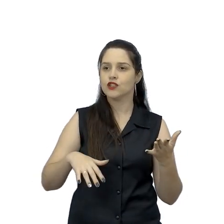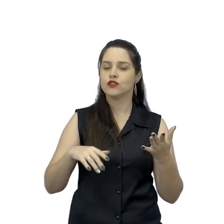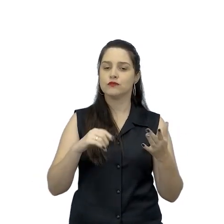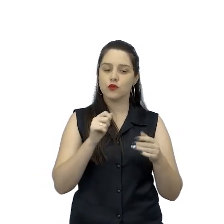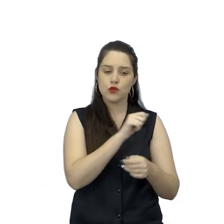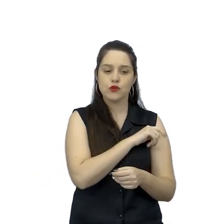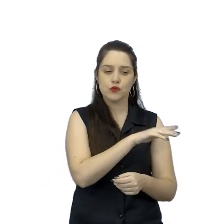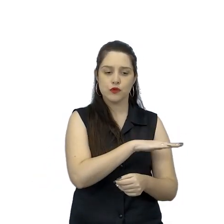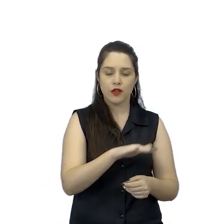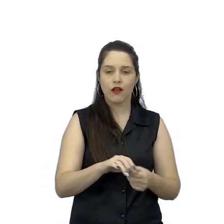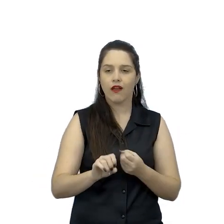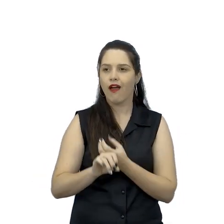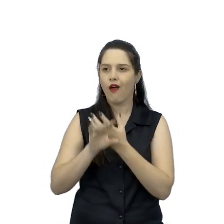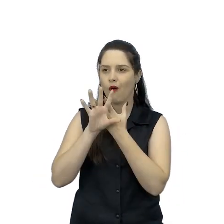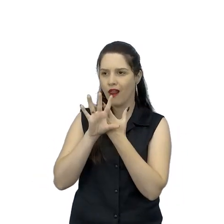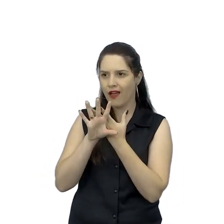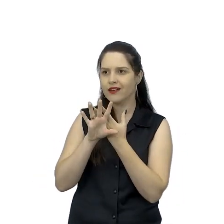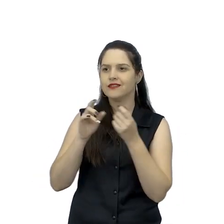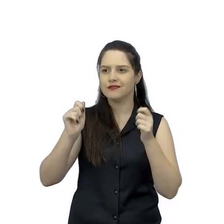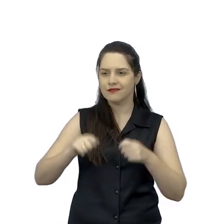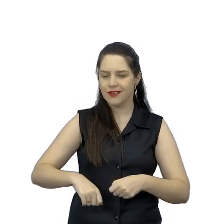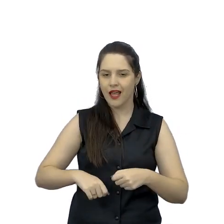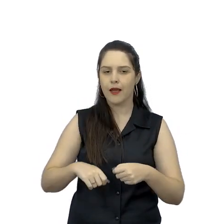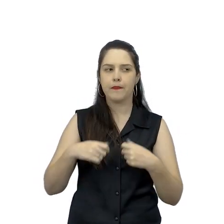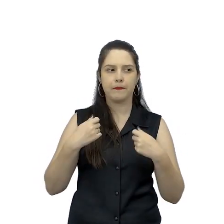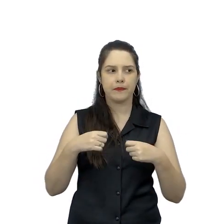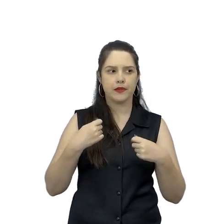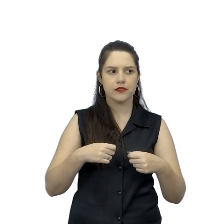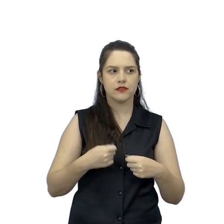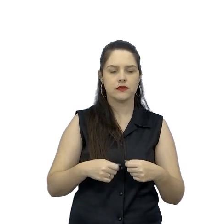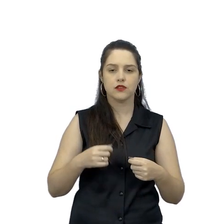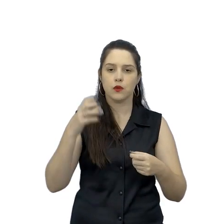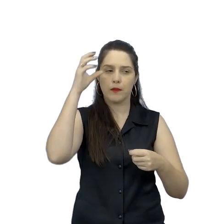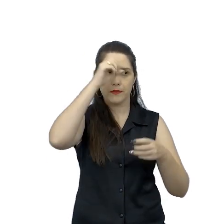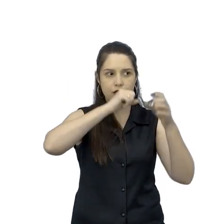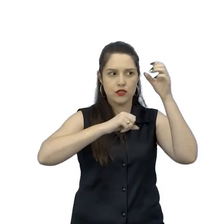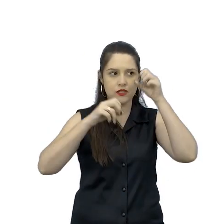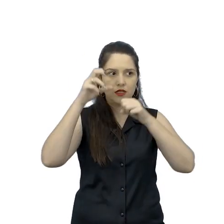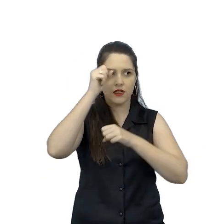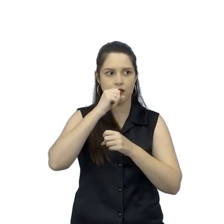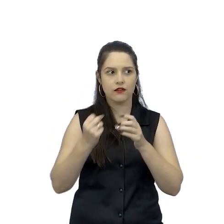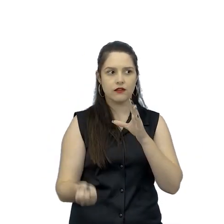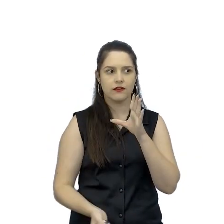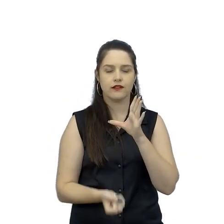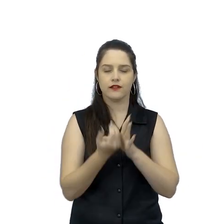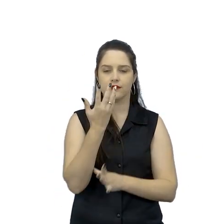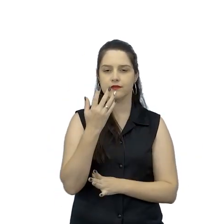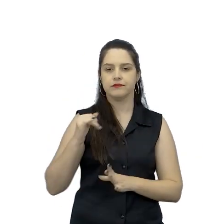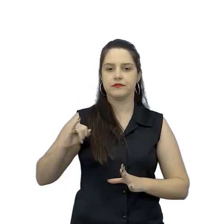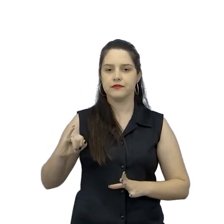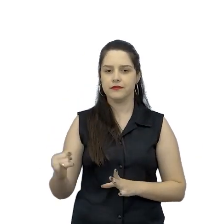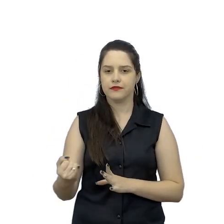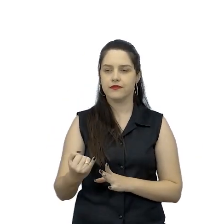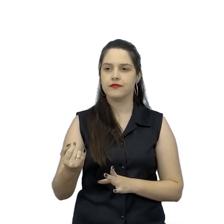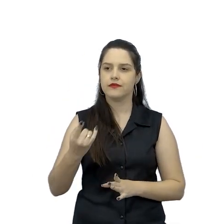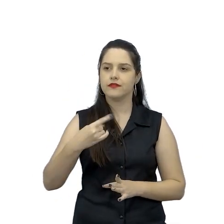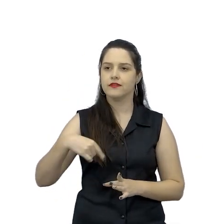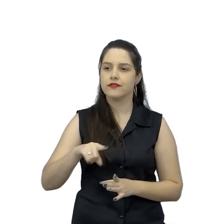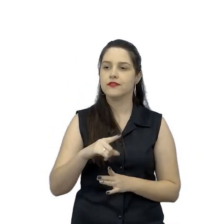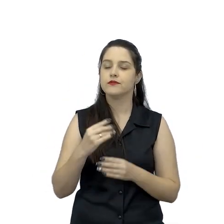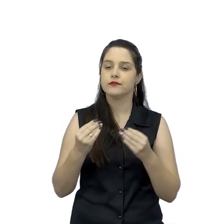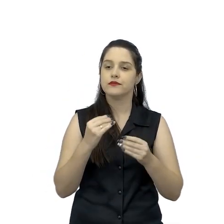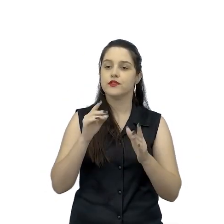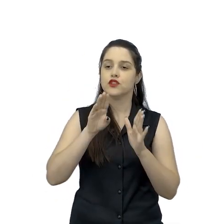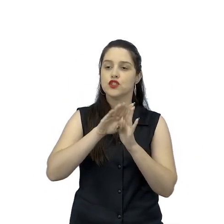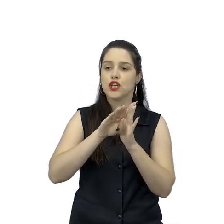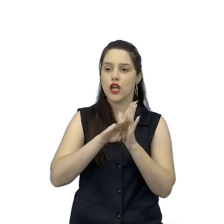realizam online poderem ser registradas no ambiente virtual de aprendizagem cria a oportunidade para o professor fazer um